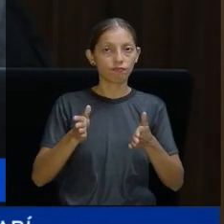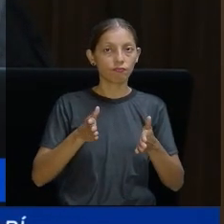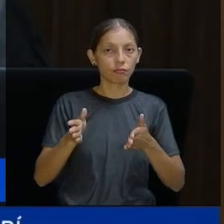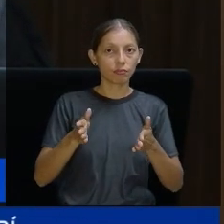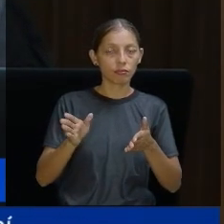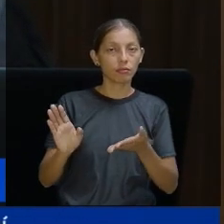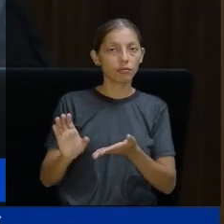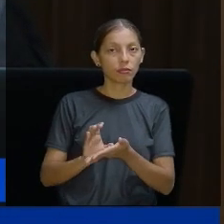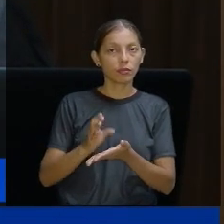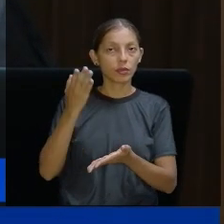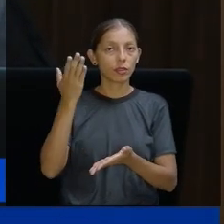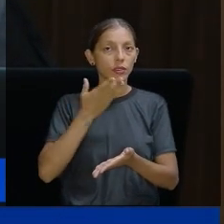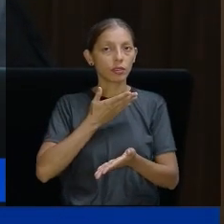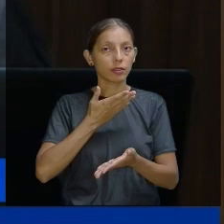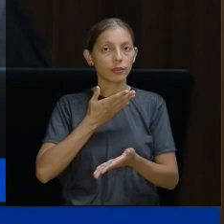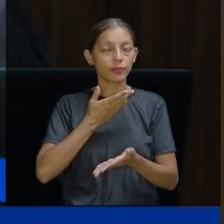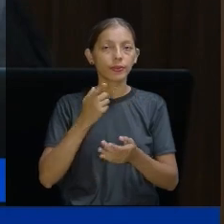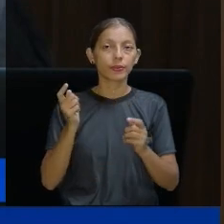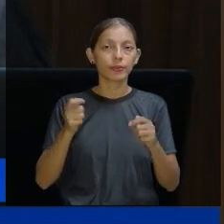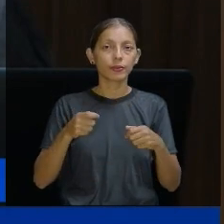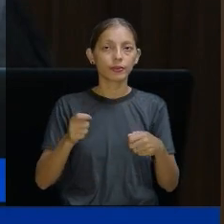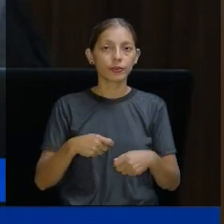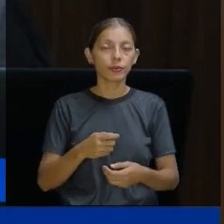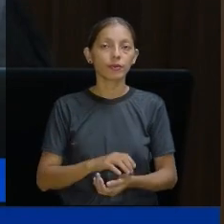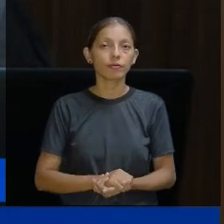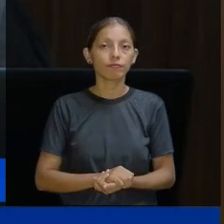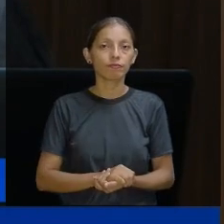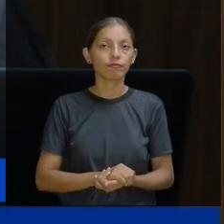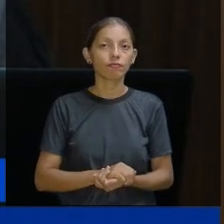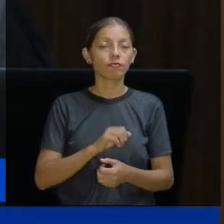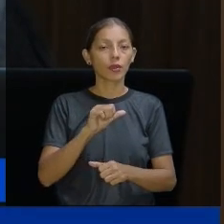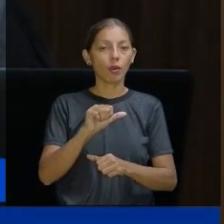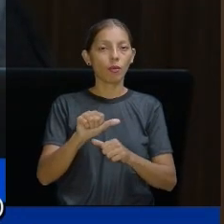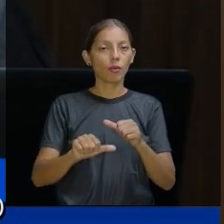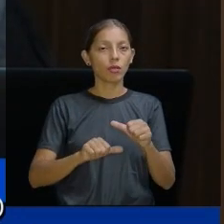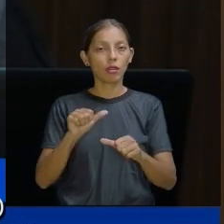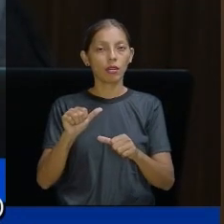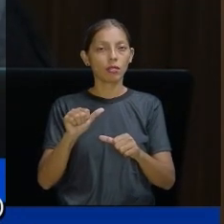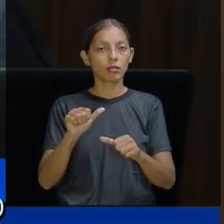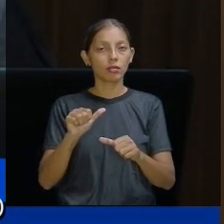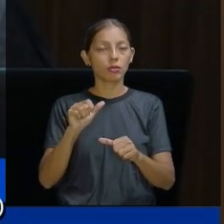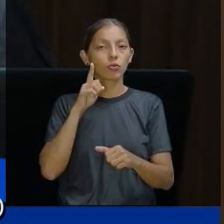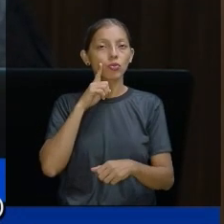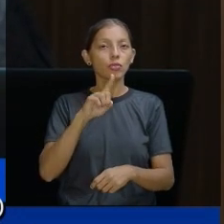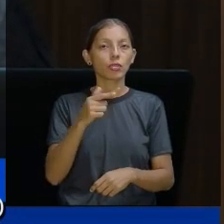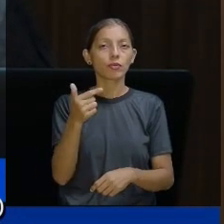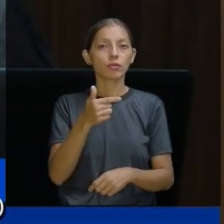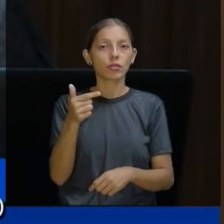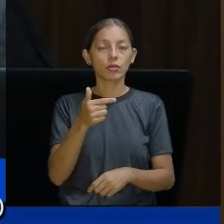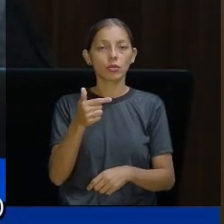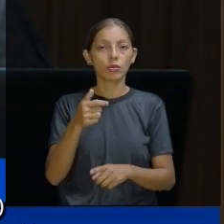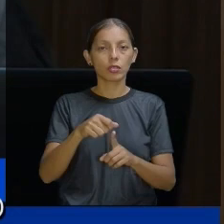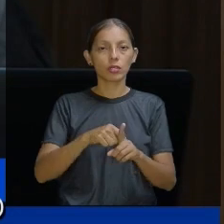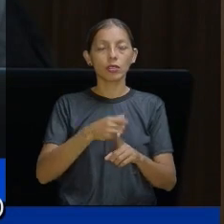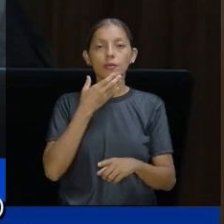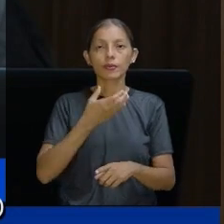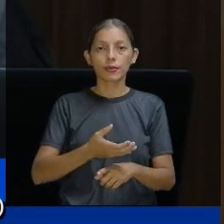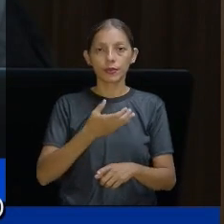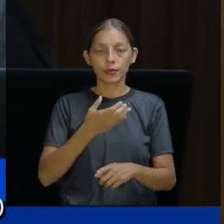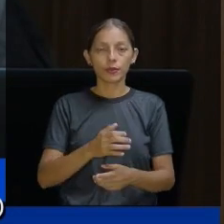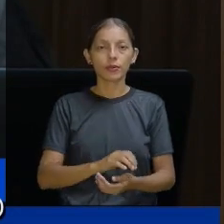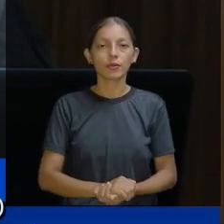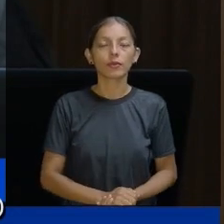prestação de contas retificadas em 22/12 e que não foram